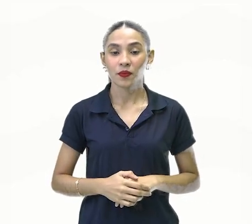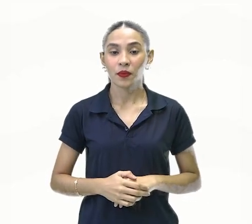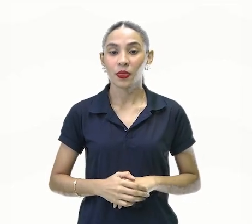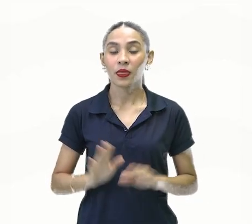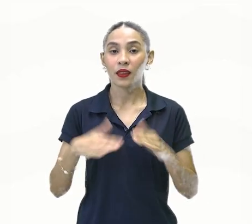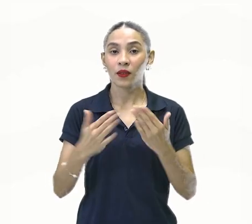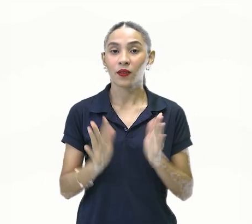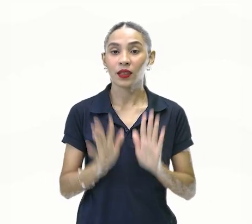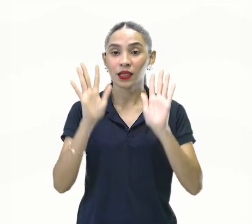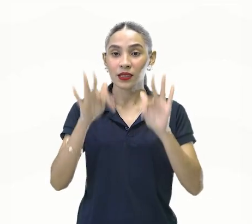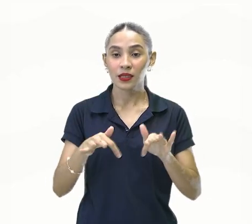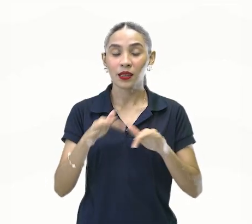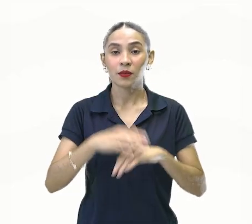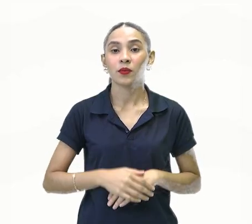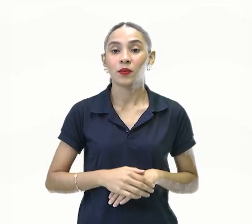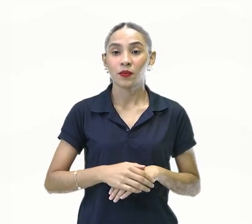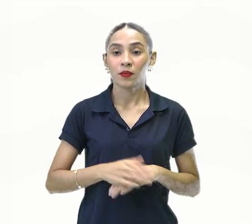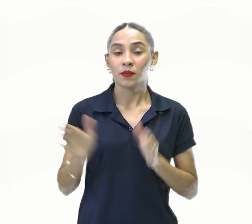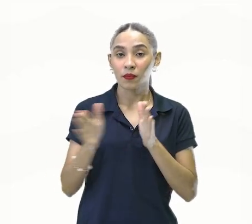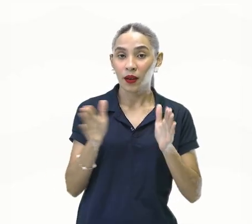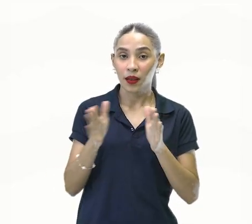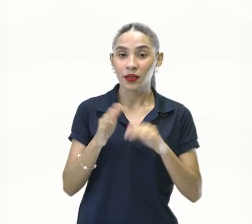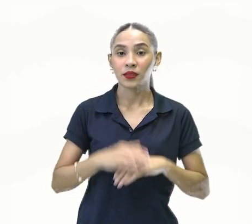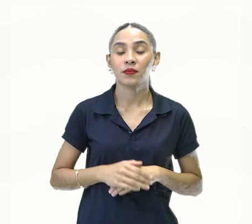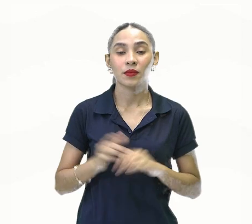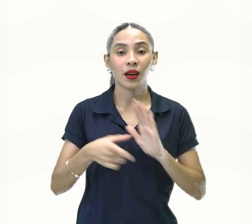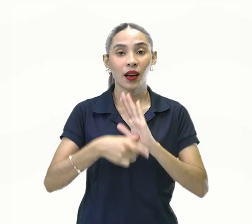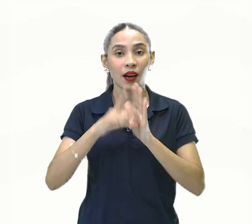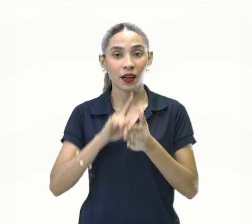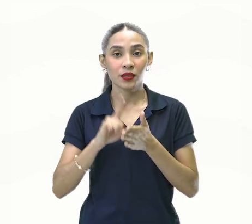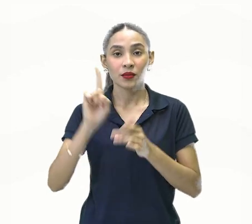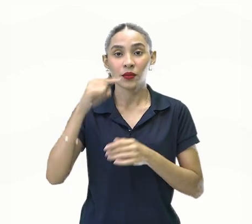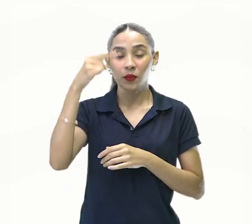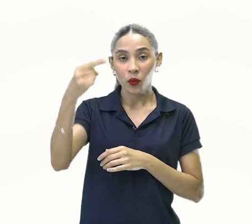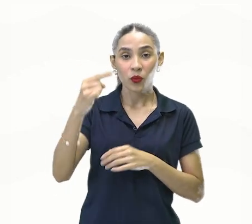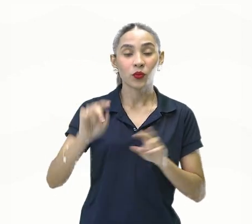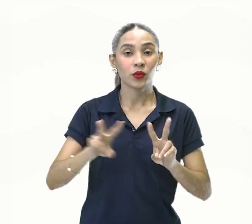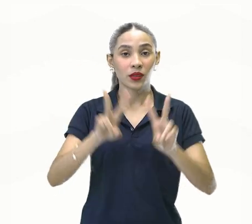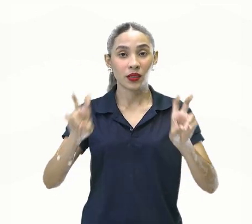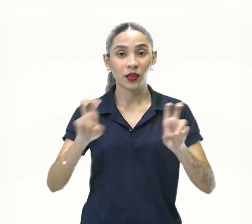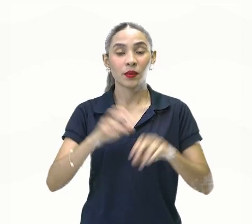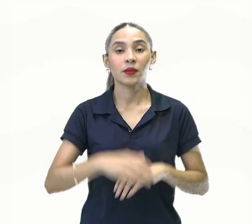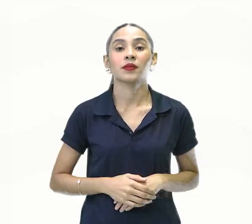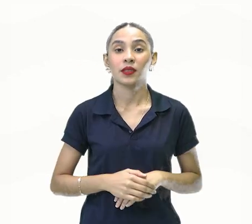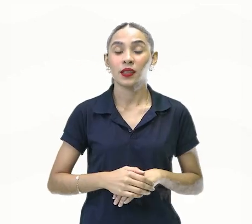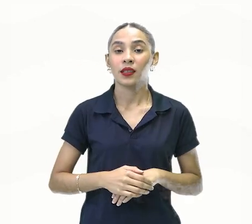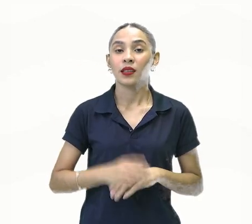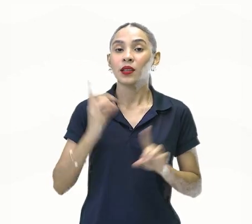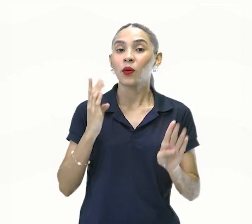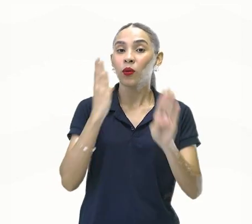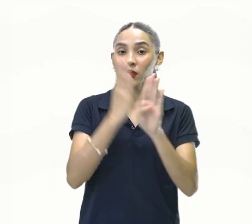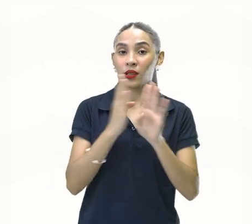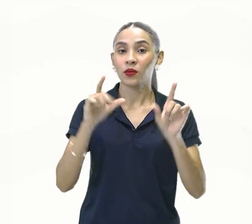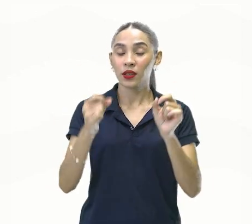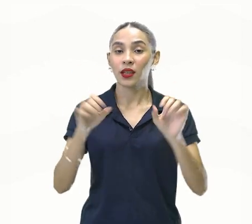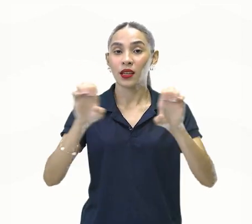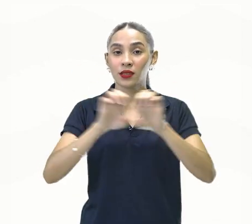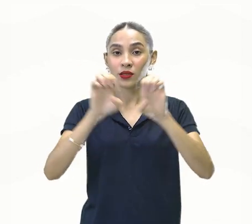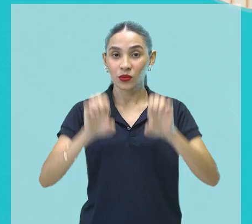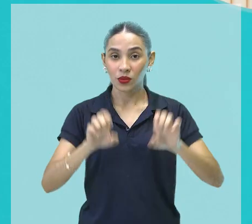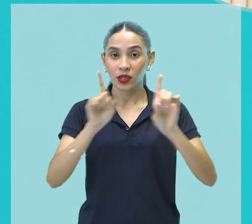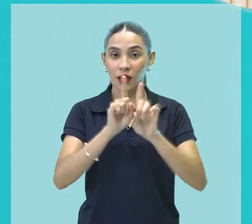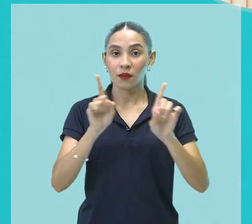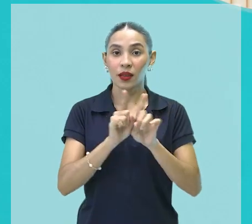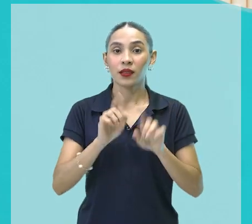nós finalizamos nessa primeira parte, assim, antes da gente passar para o próximo ponto, identificando, né, que essas estruturas, né,